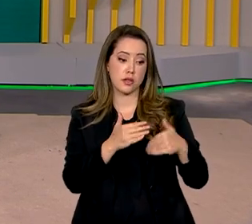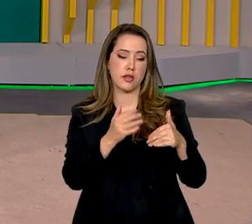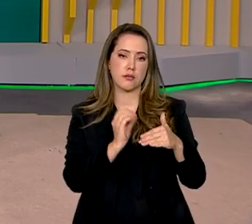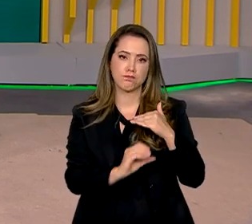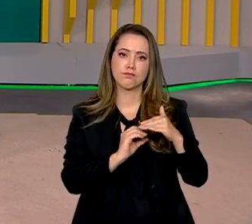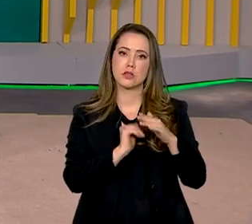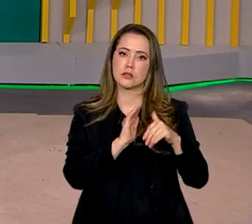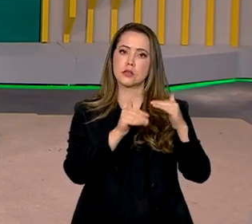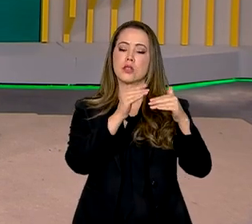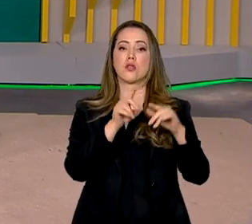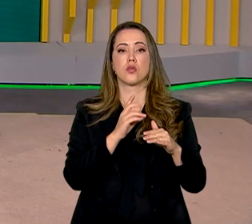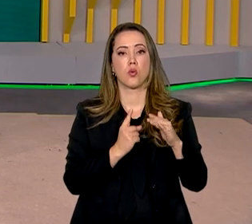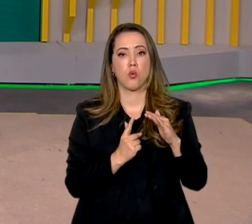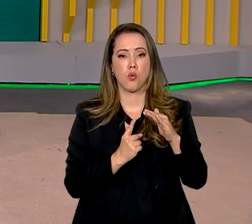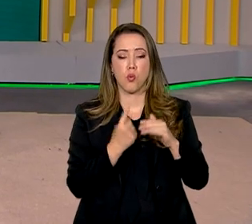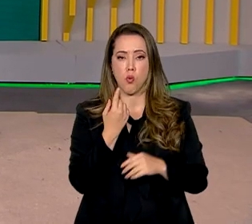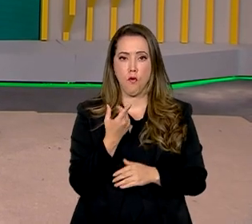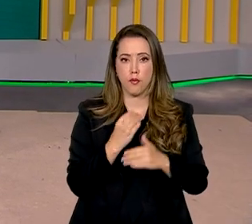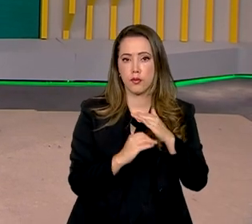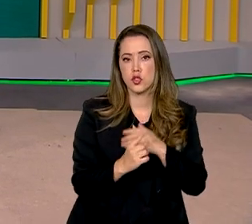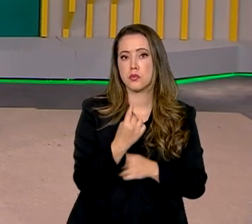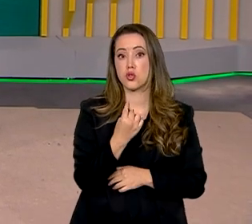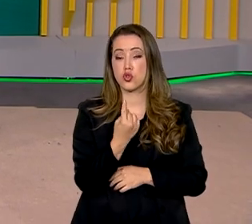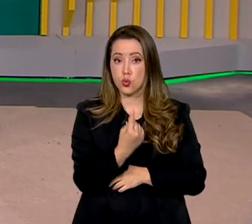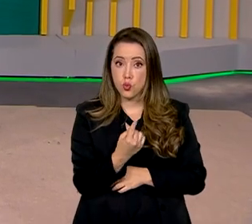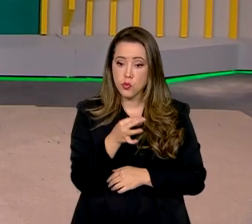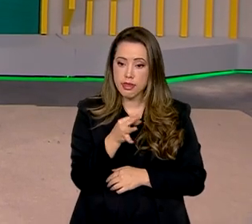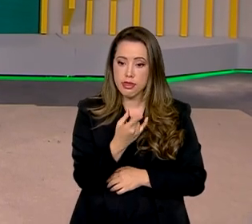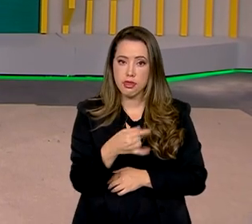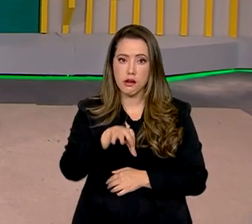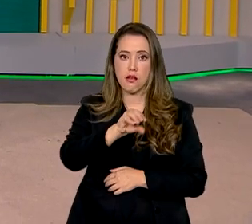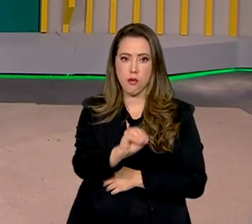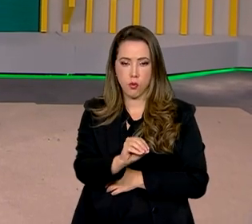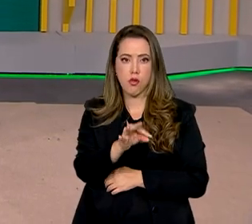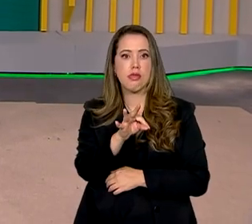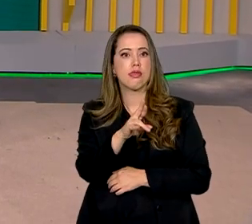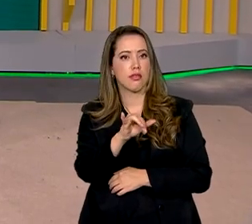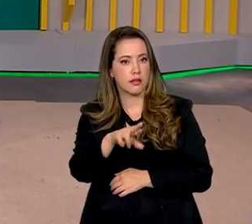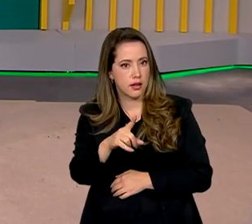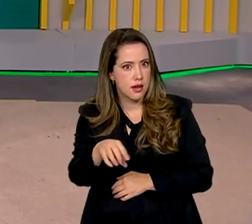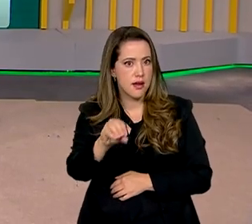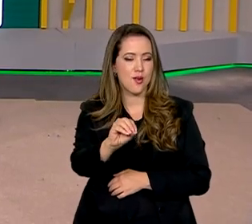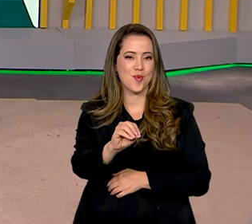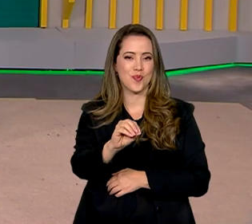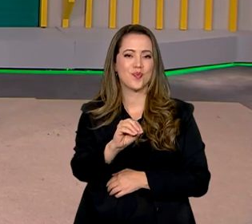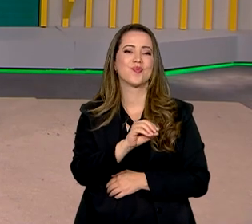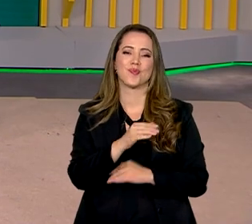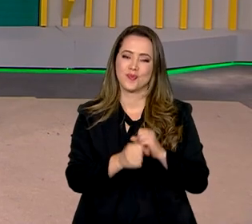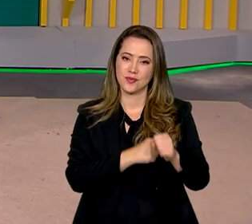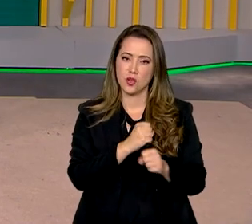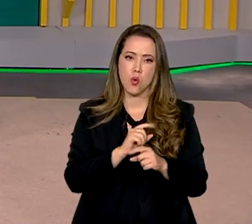devem chegar a 1 trilhão e 700 bilhões de reais nos próximos anos. A expectativa é gerar mais de